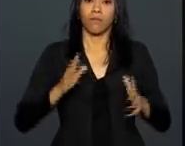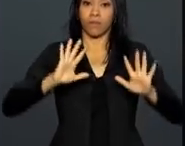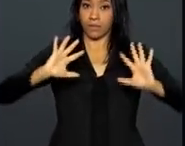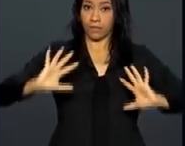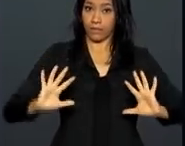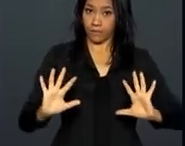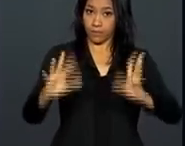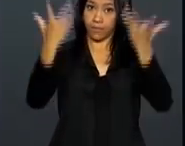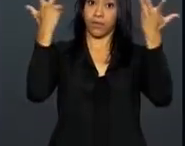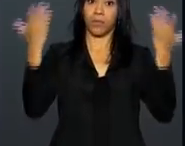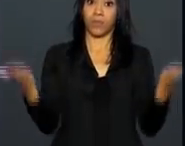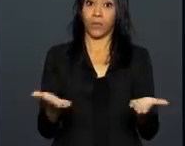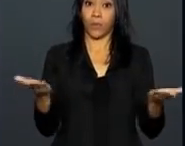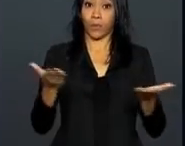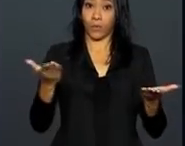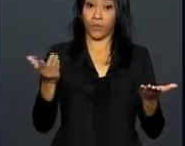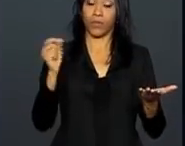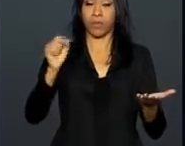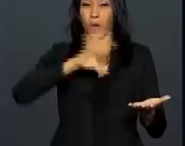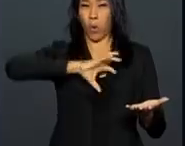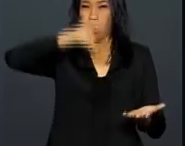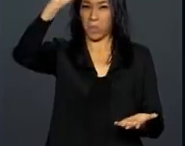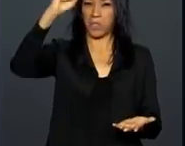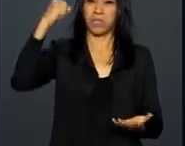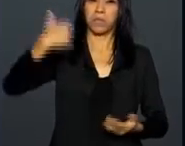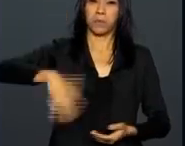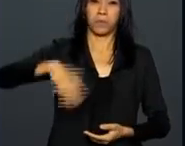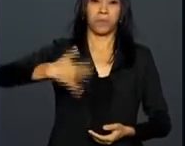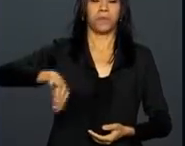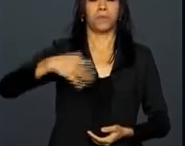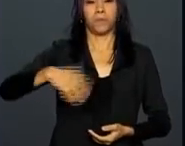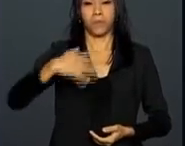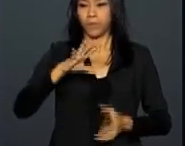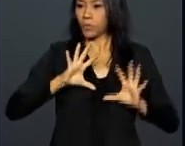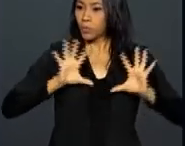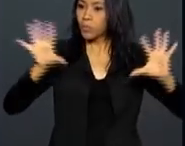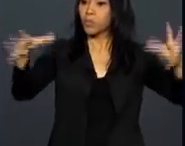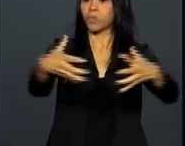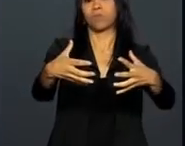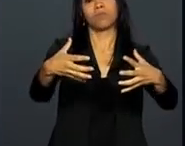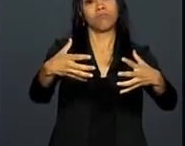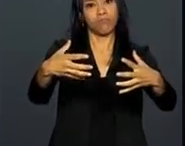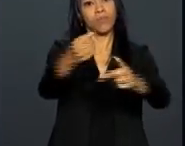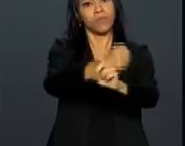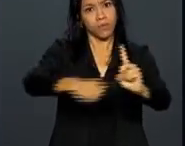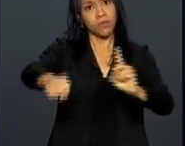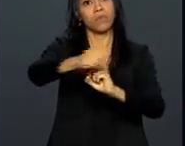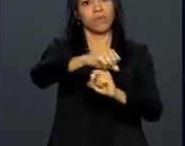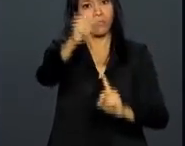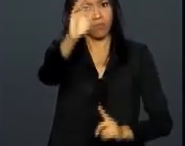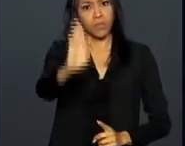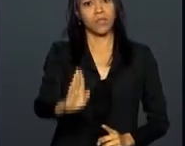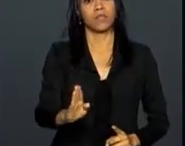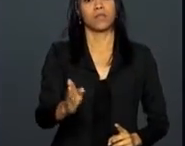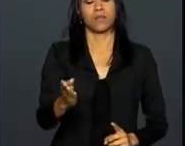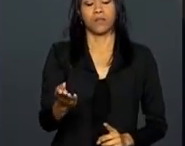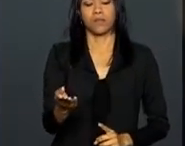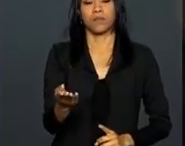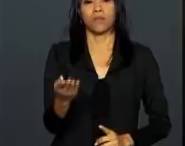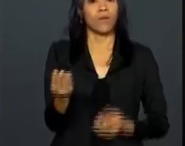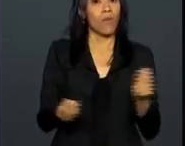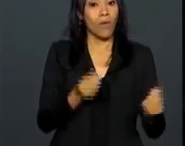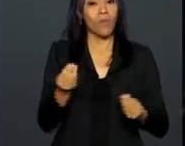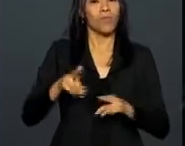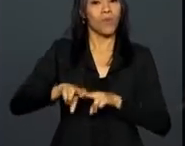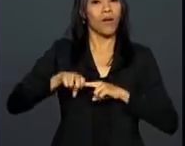esta conquista, que é uma conquista, já foi salientado aqui, coletiva da sociedade brasileira, por meio da